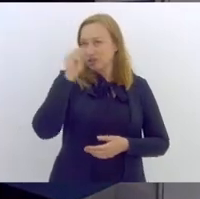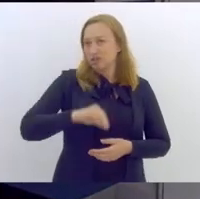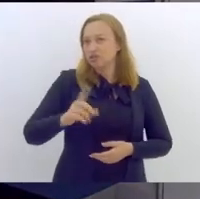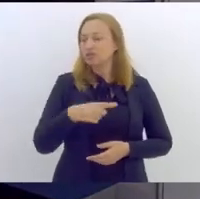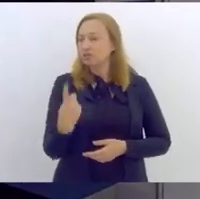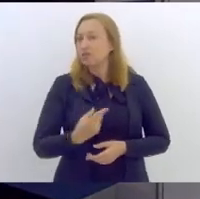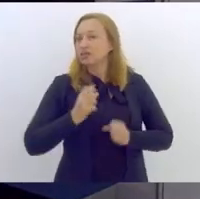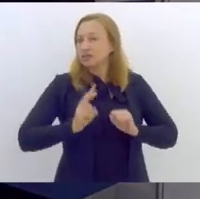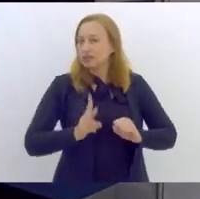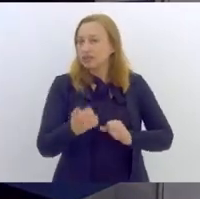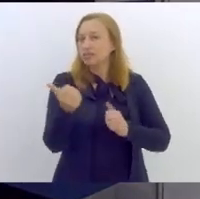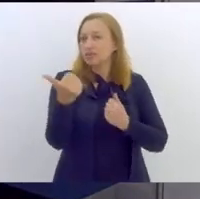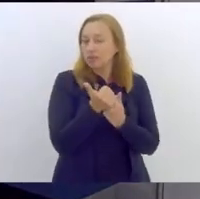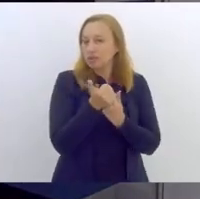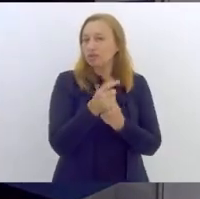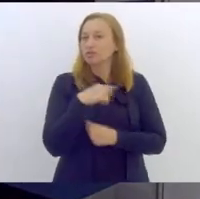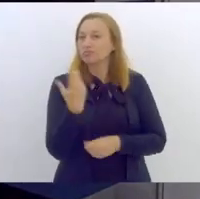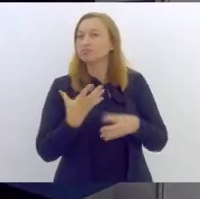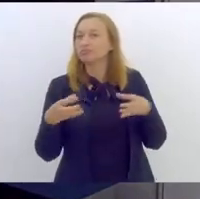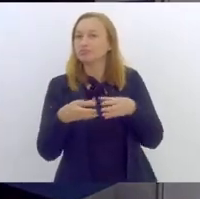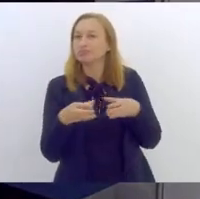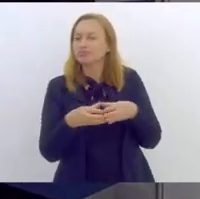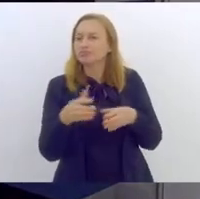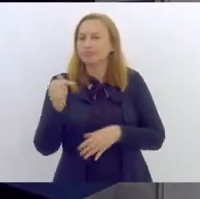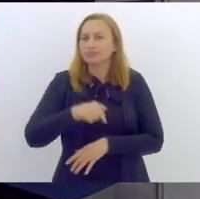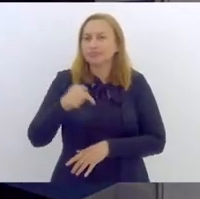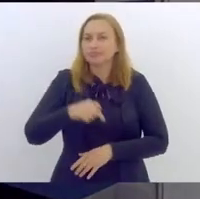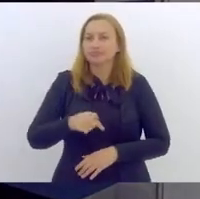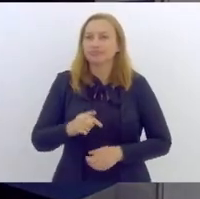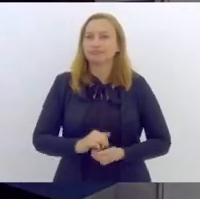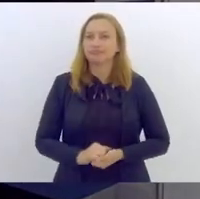e o nosso grupo aqui é